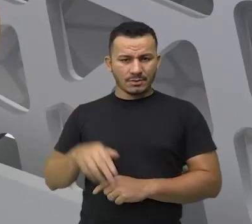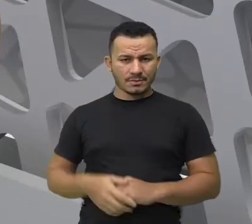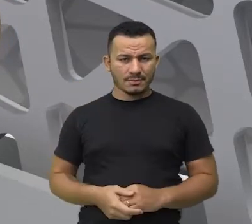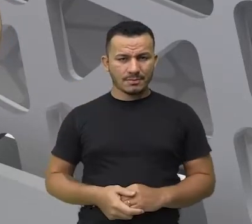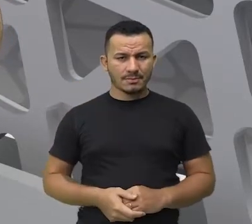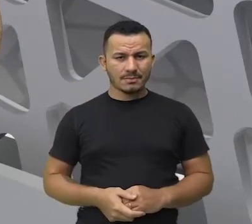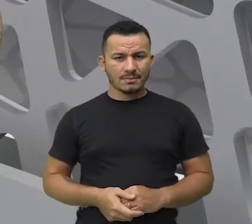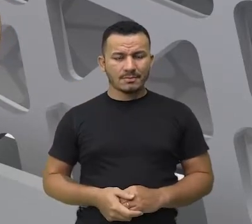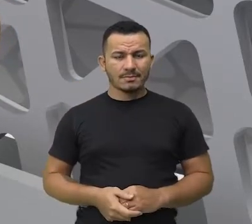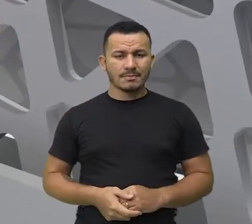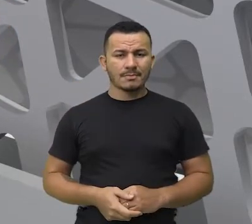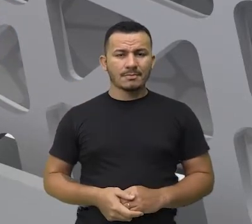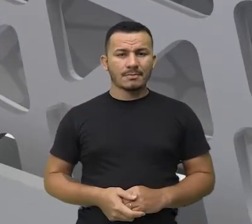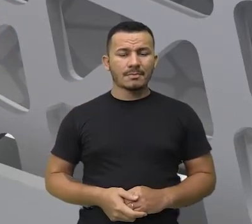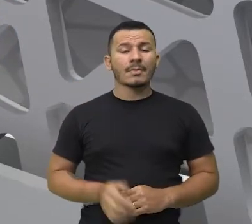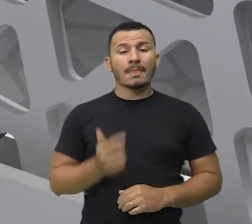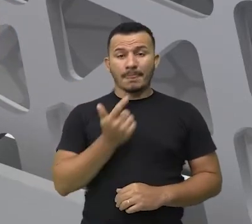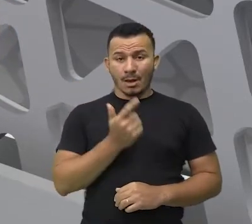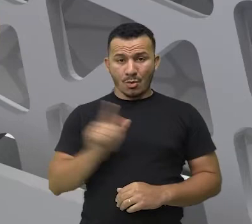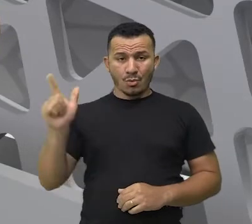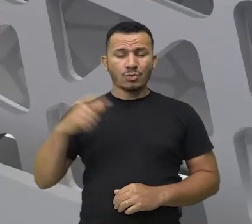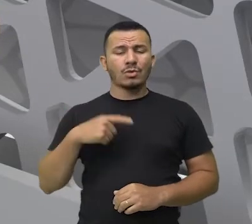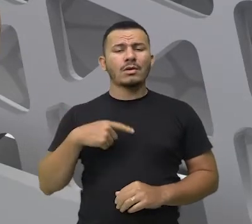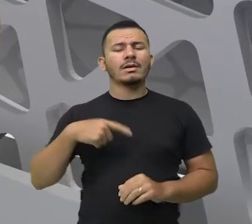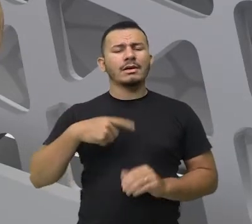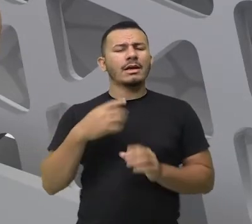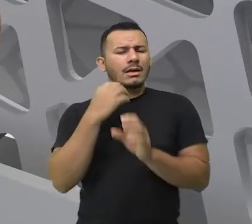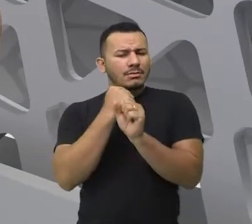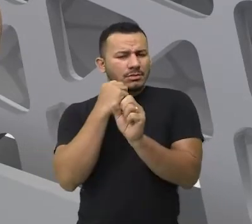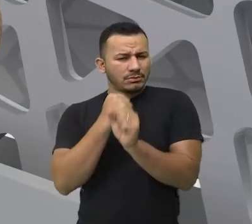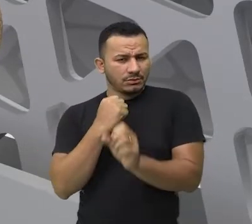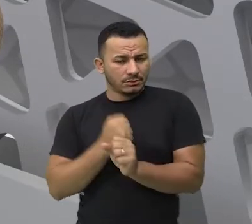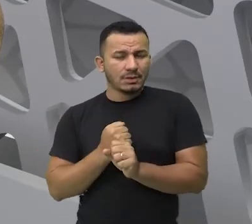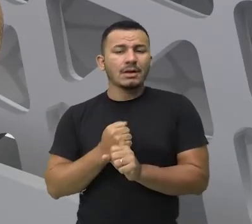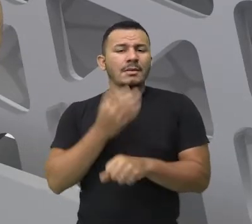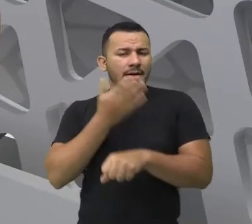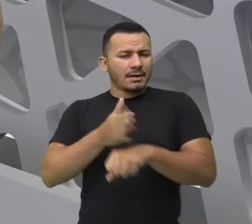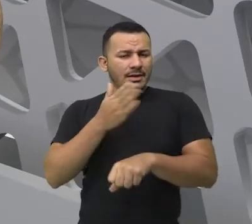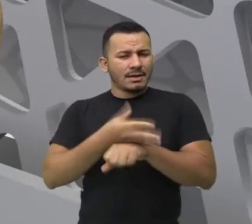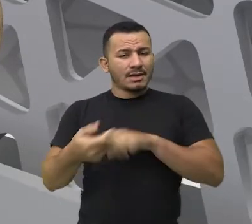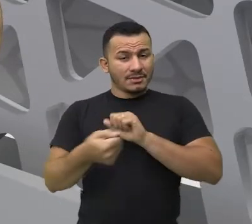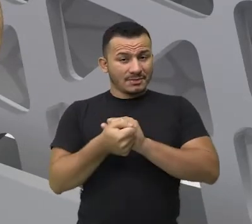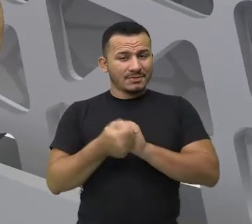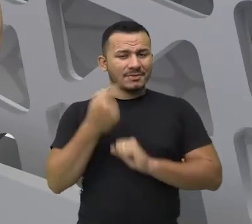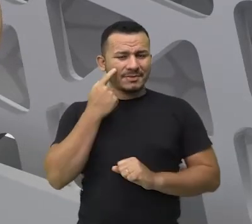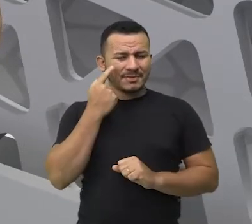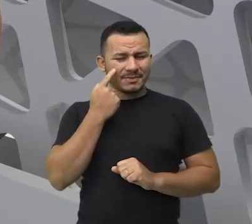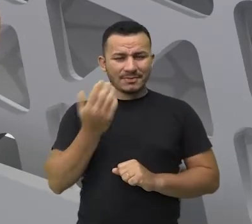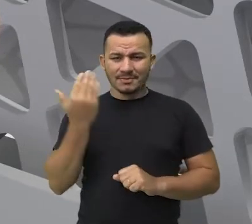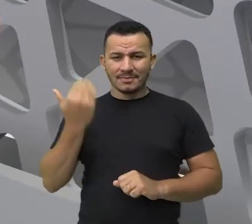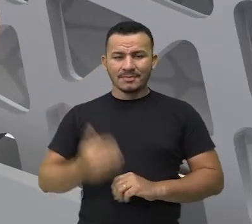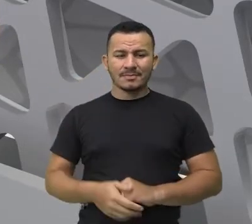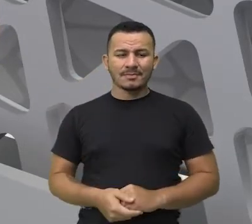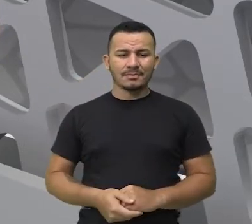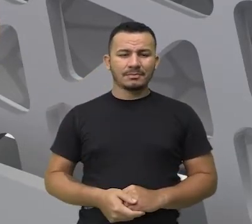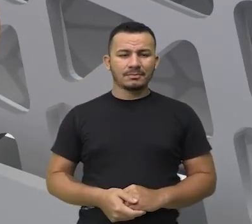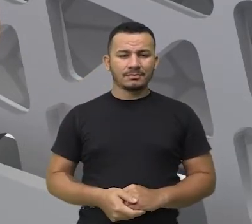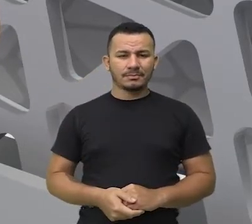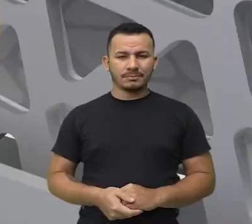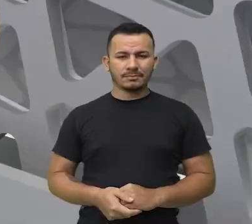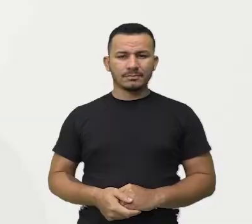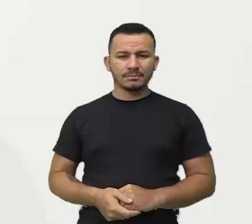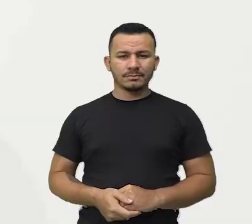vamos chegar na resposta, beleza? Vejamos agora alguns problemas que o professor trouxe aqui para fazer junto com